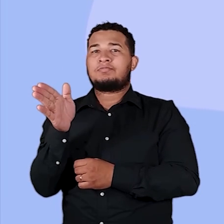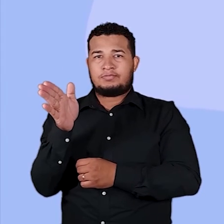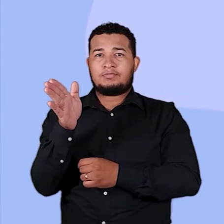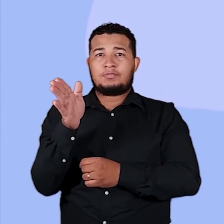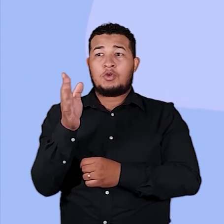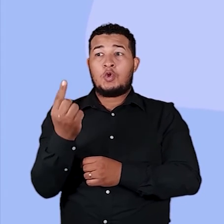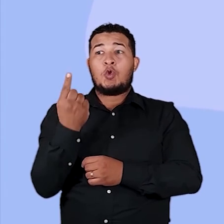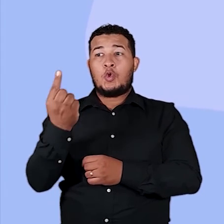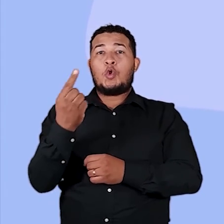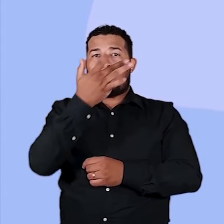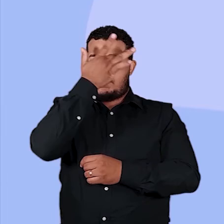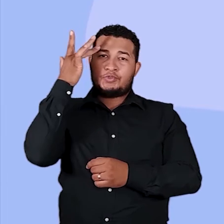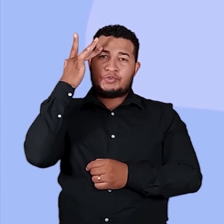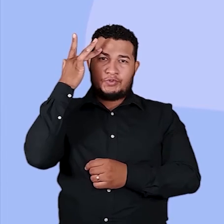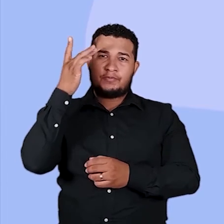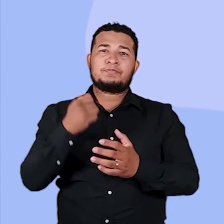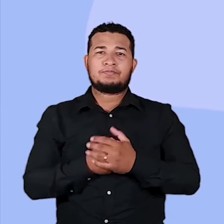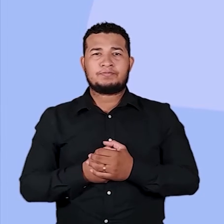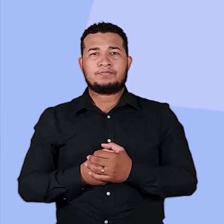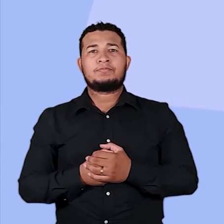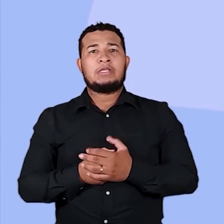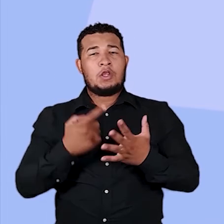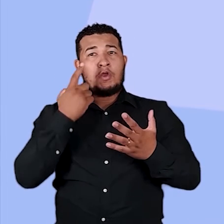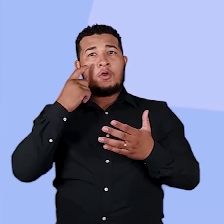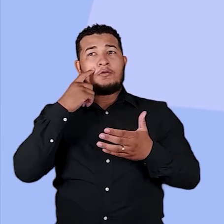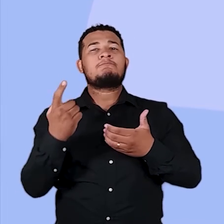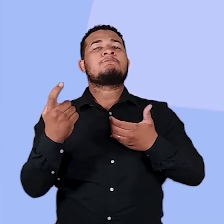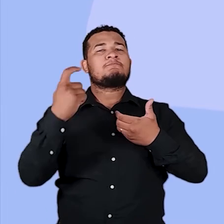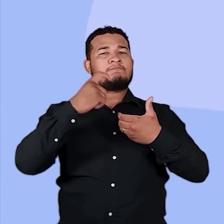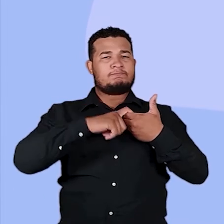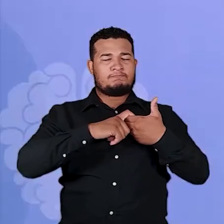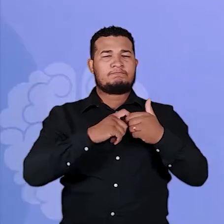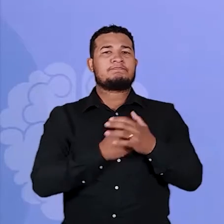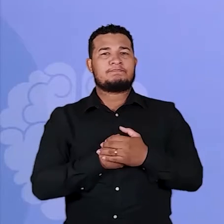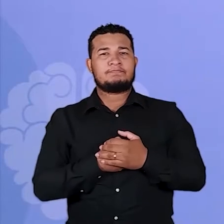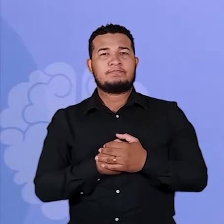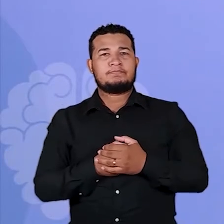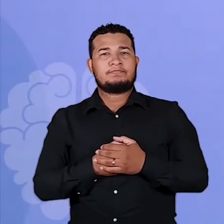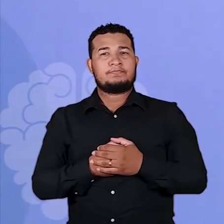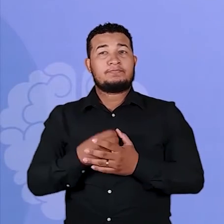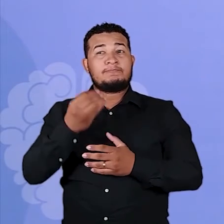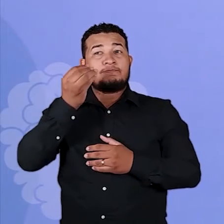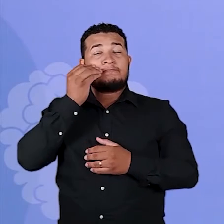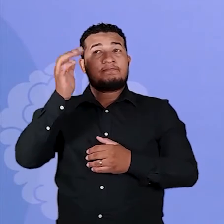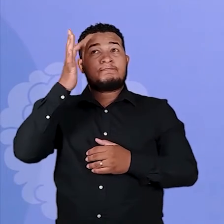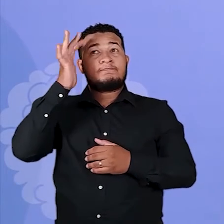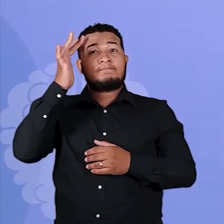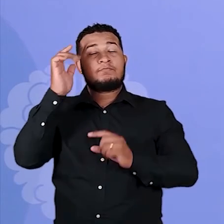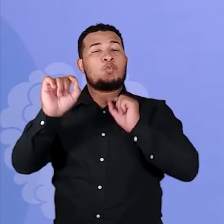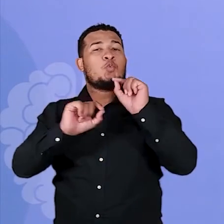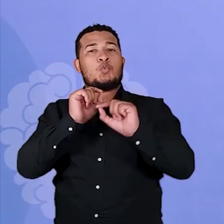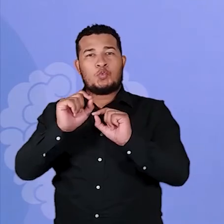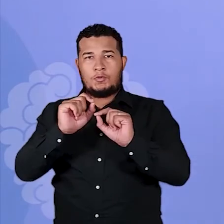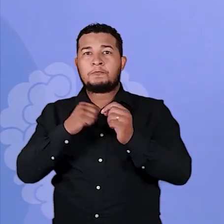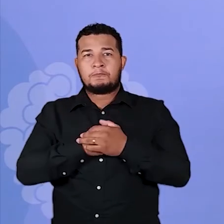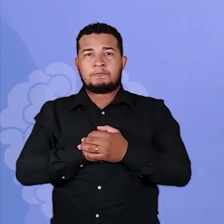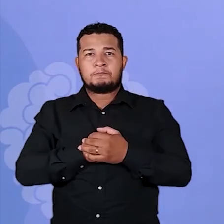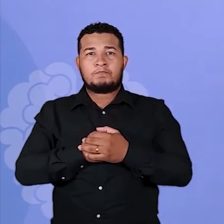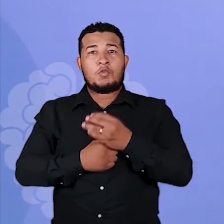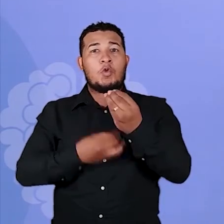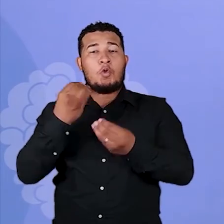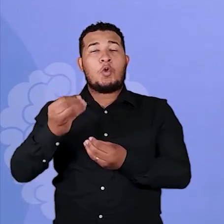vai atropelar e matar 1 pessoa. Então volta aqui comigo. Vamos tentar pensar